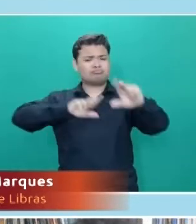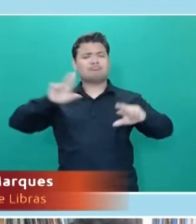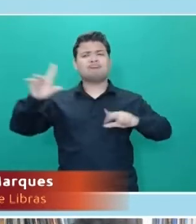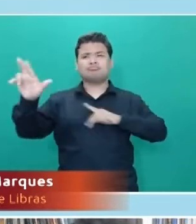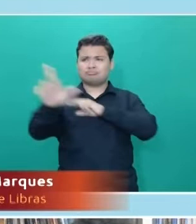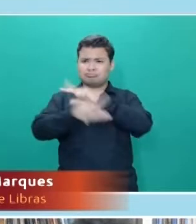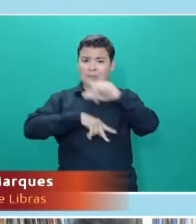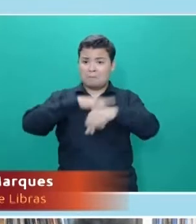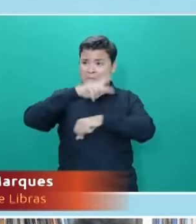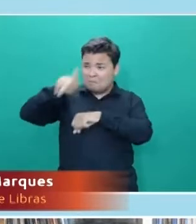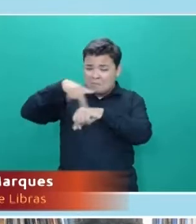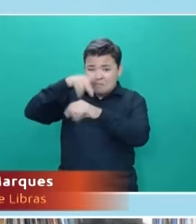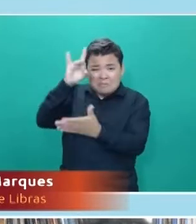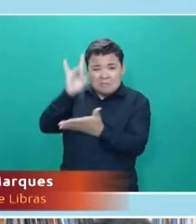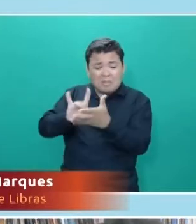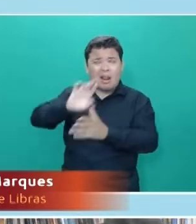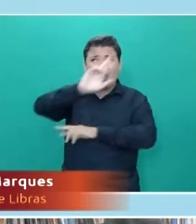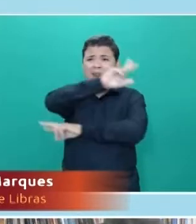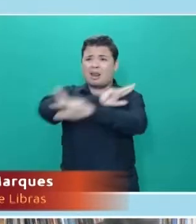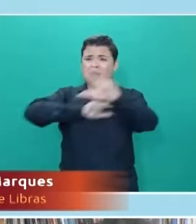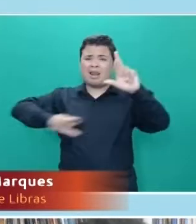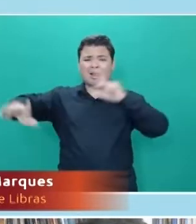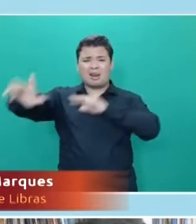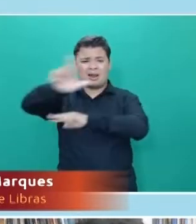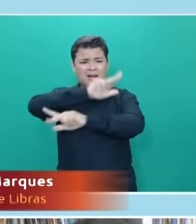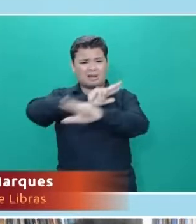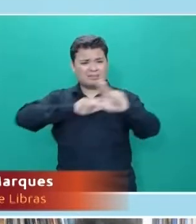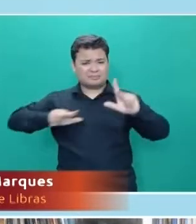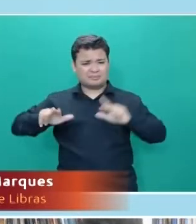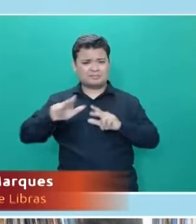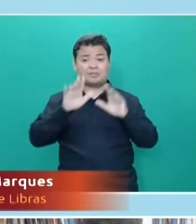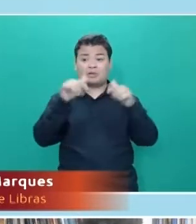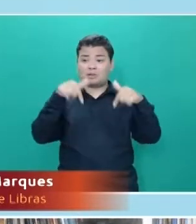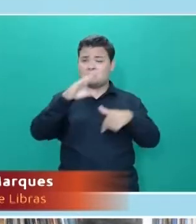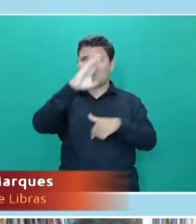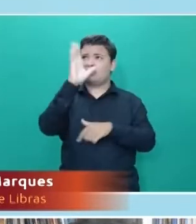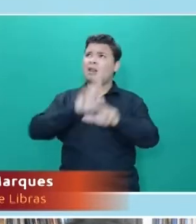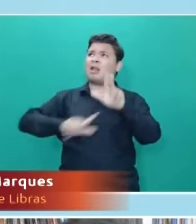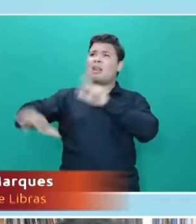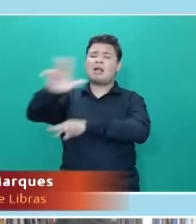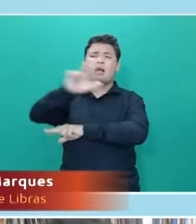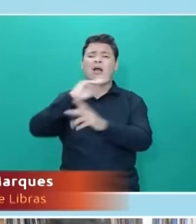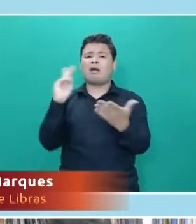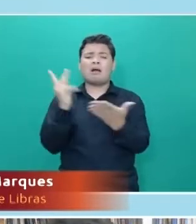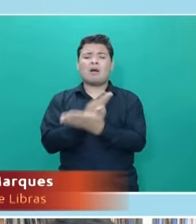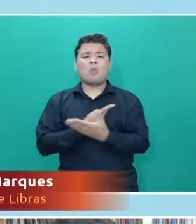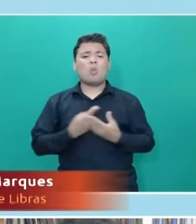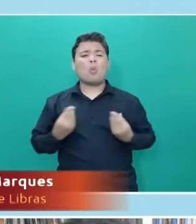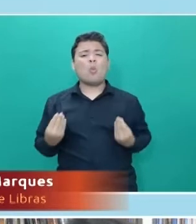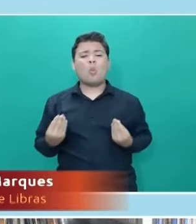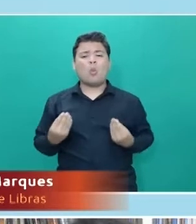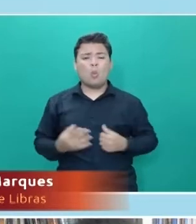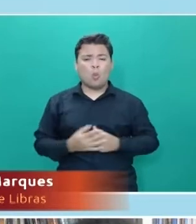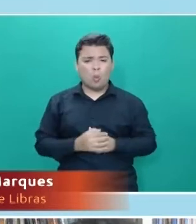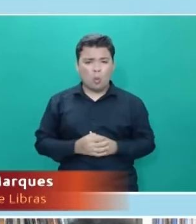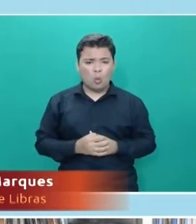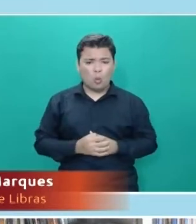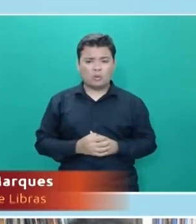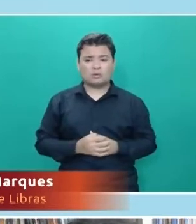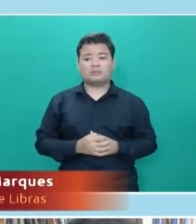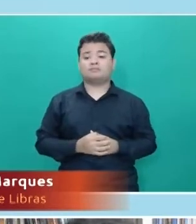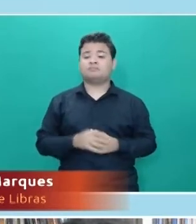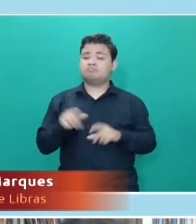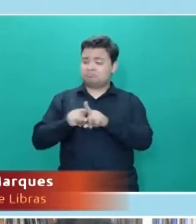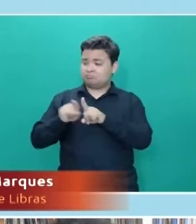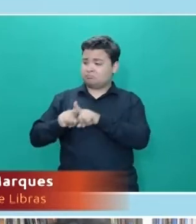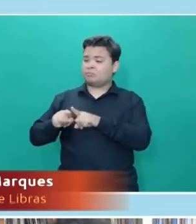muito diferente. E o que ocorre nesse país muito diferente? O que nós conseguimos de avanços a